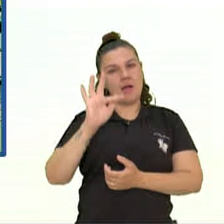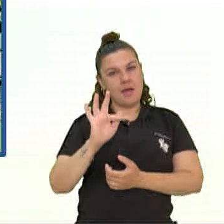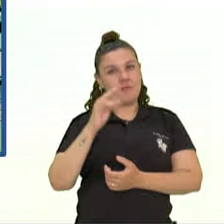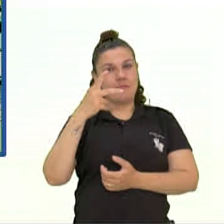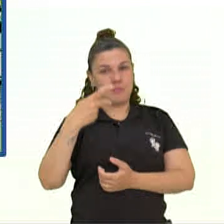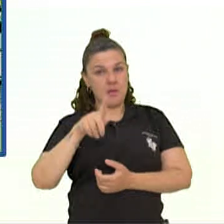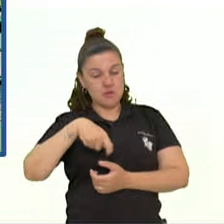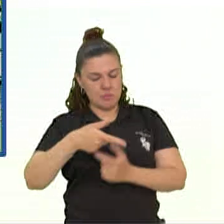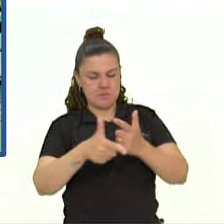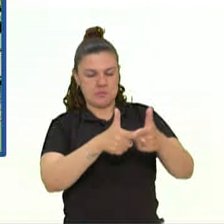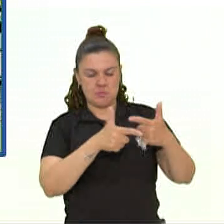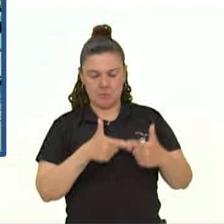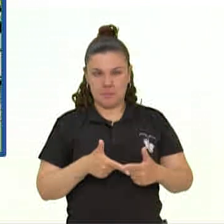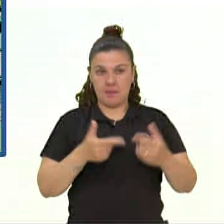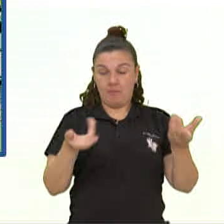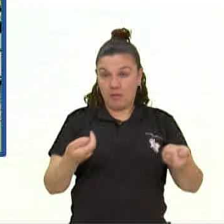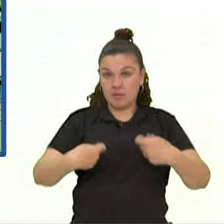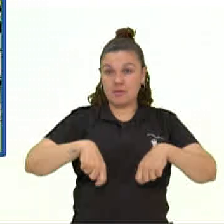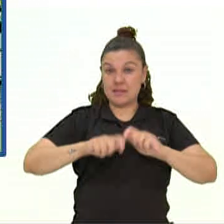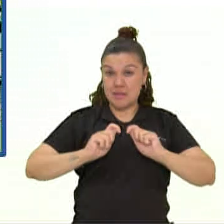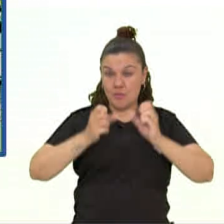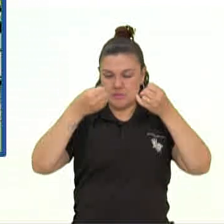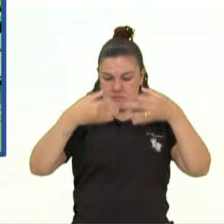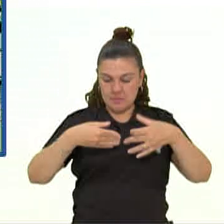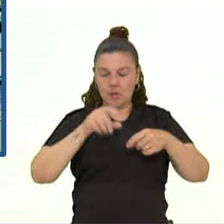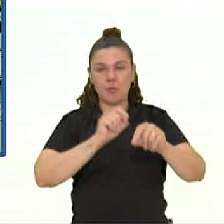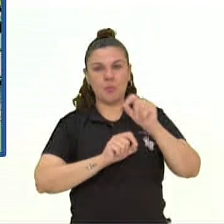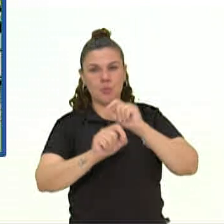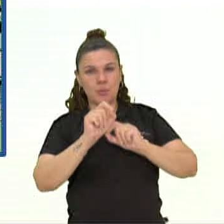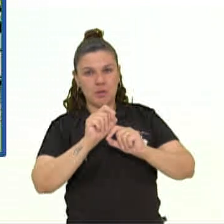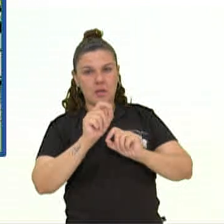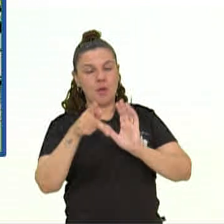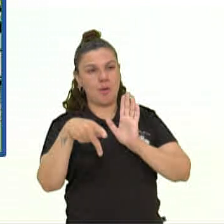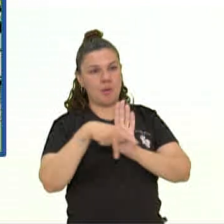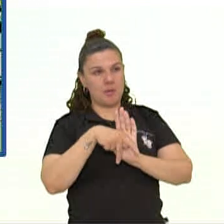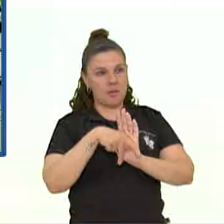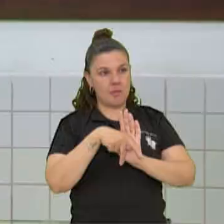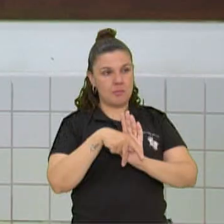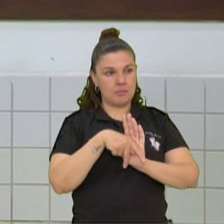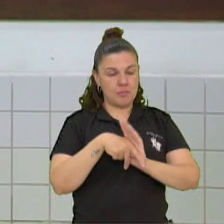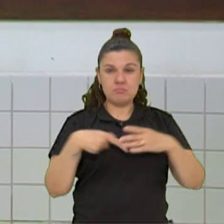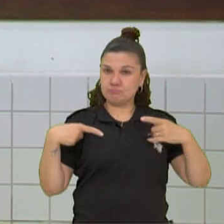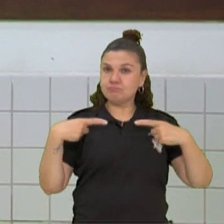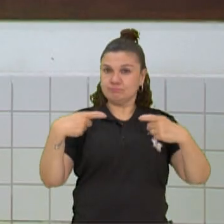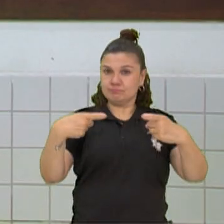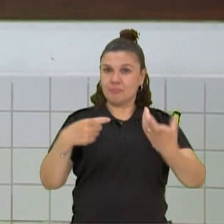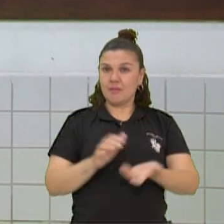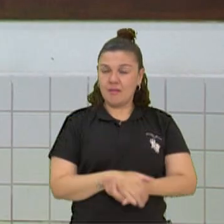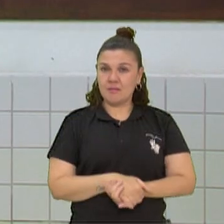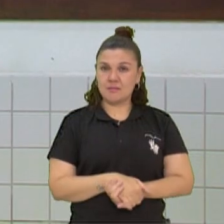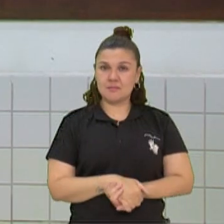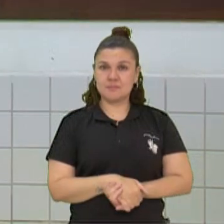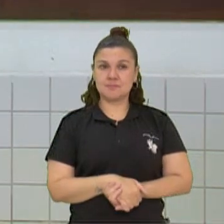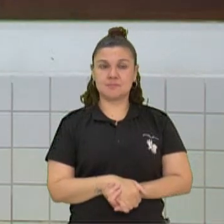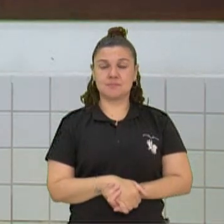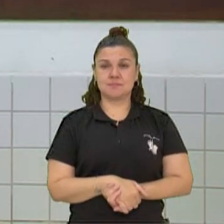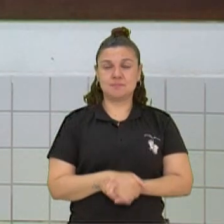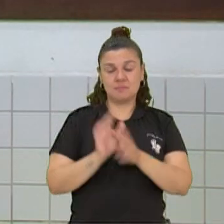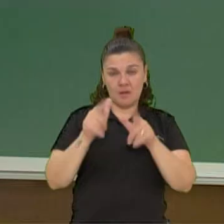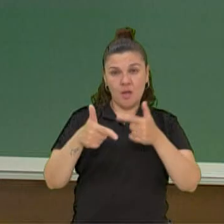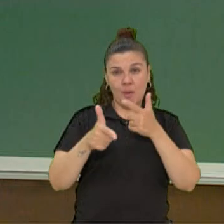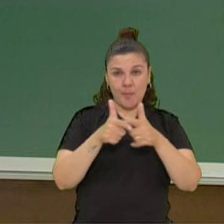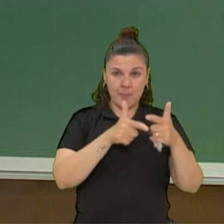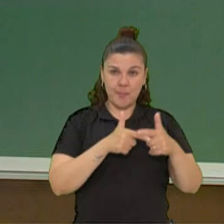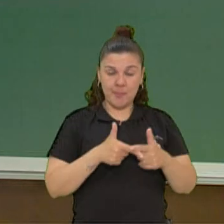esses problemas, ela trouxe esse medo dos estudiosos desse conflito armado mesmo, um conflito, um embate